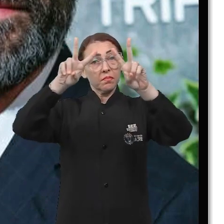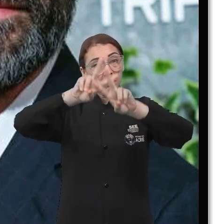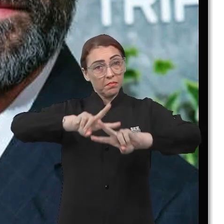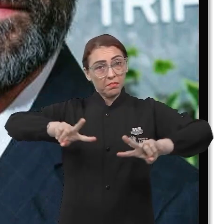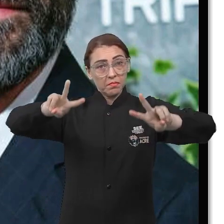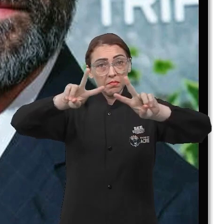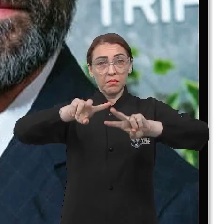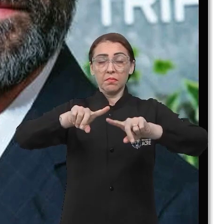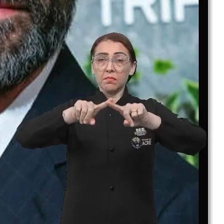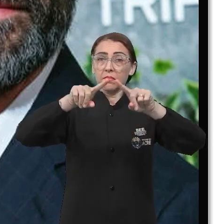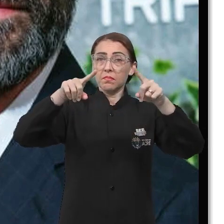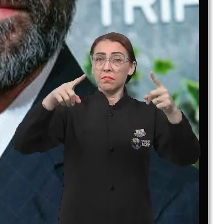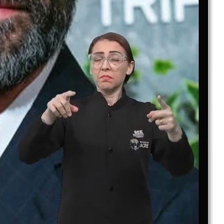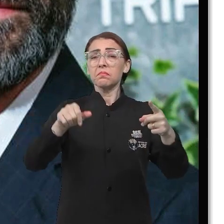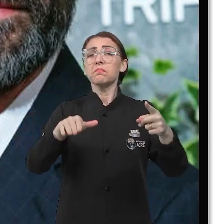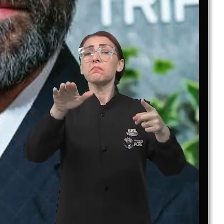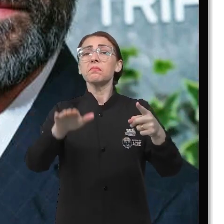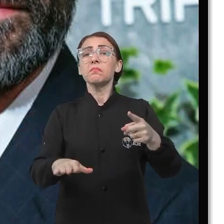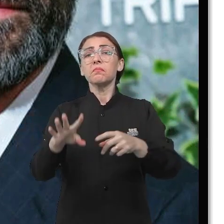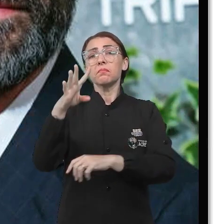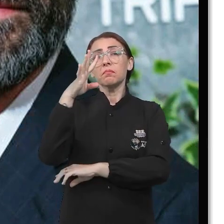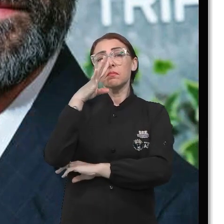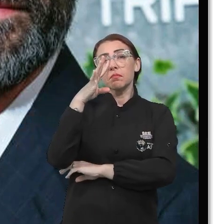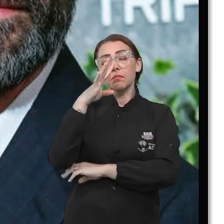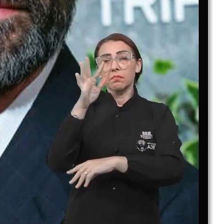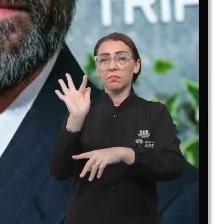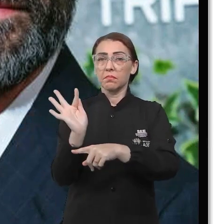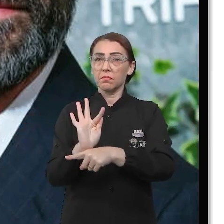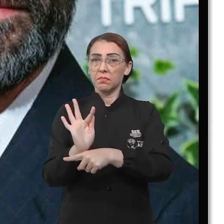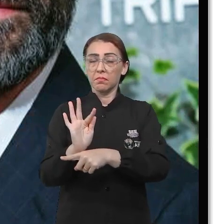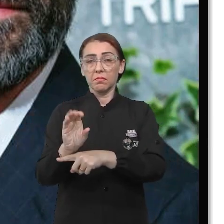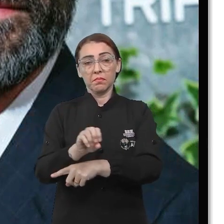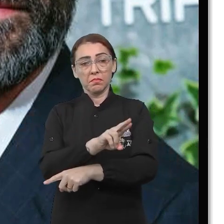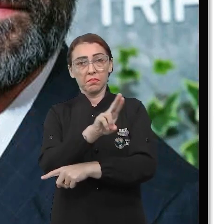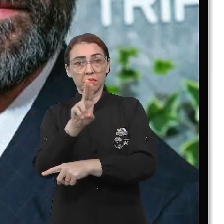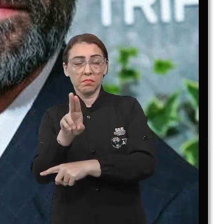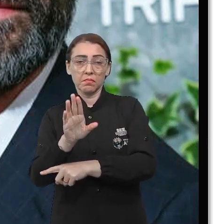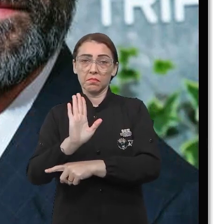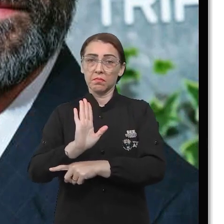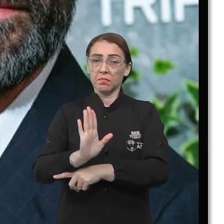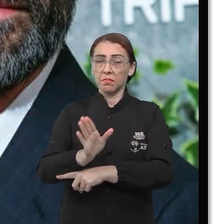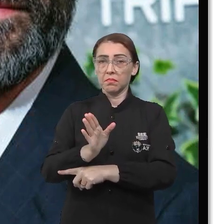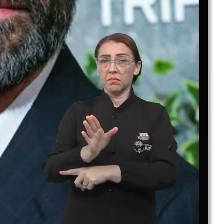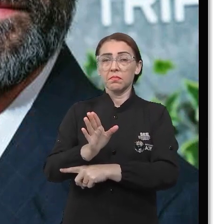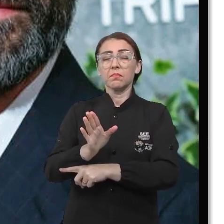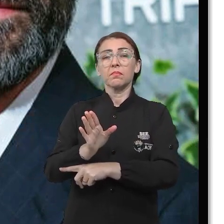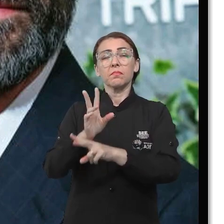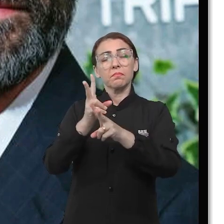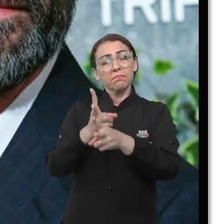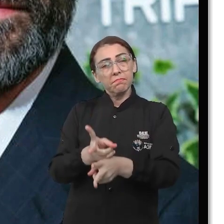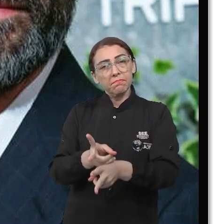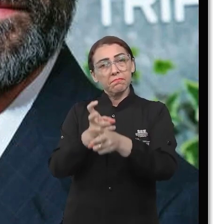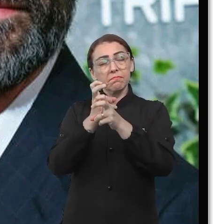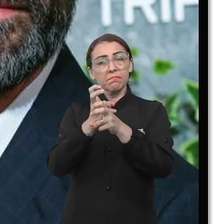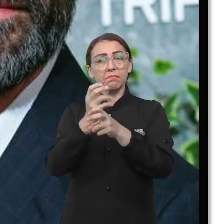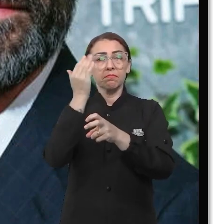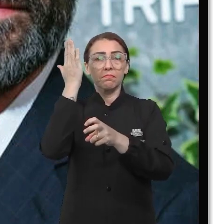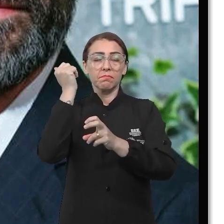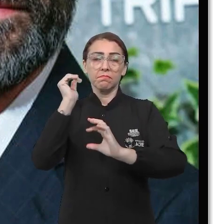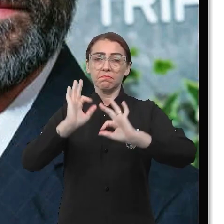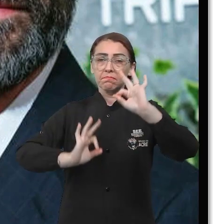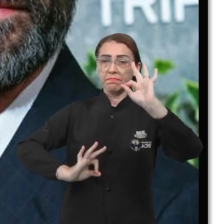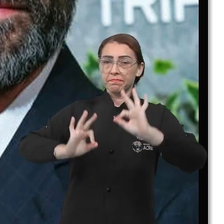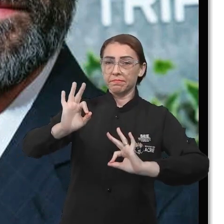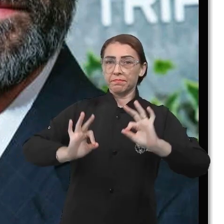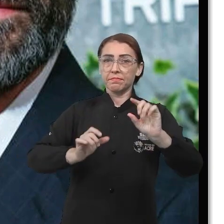visual. Mas, obviamente, quem já assistiu o filme ou já ouviu falar, sabe muito bem que essa construção